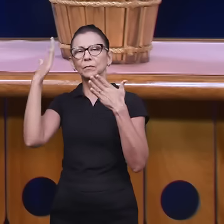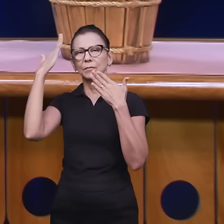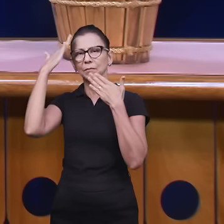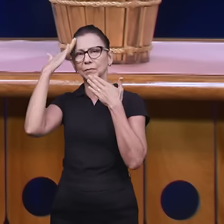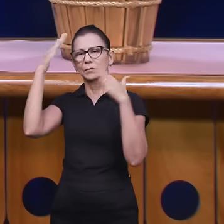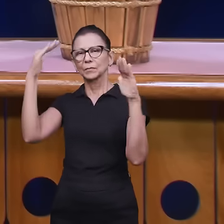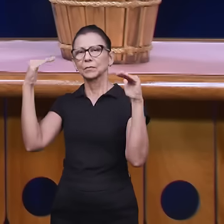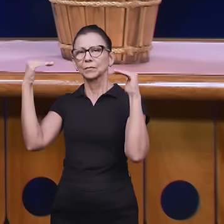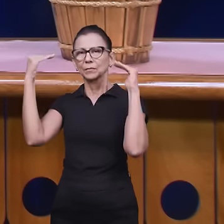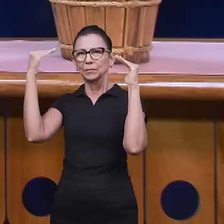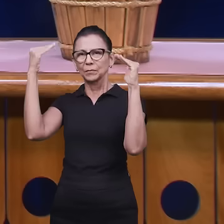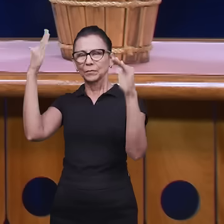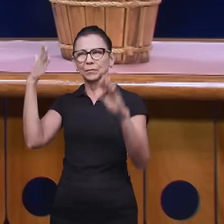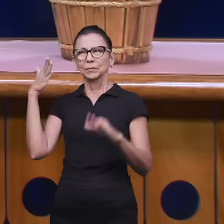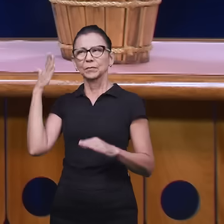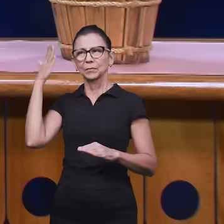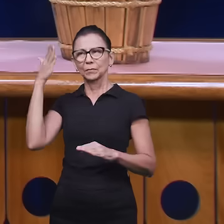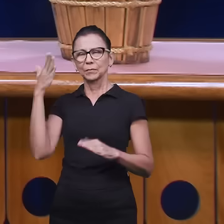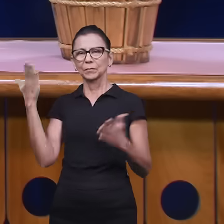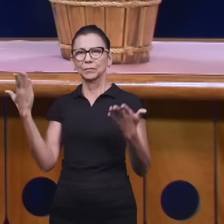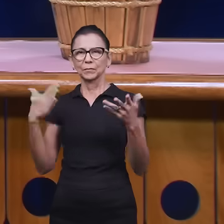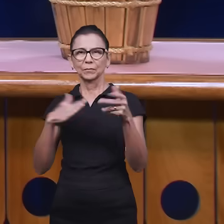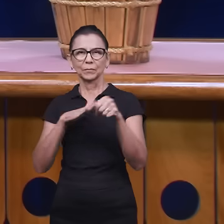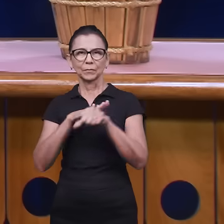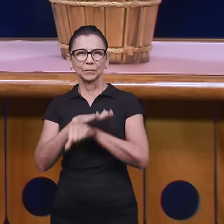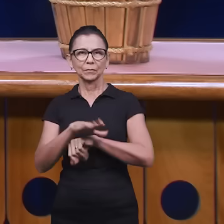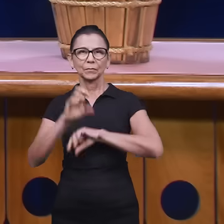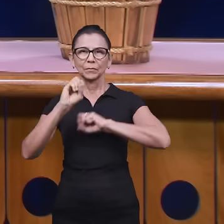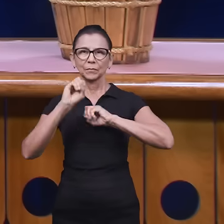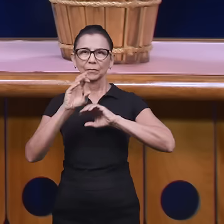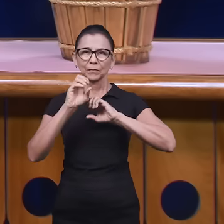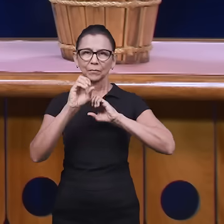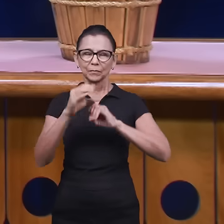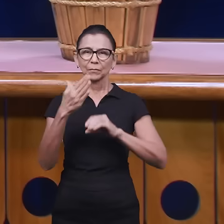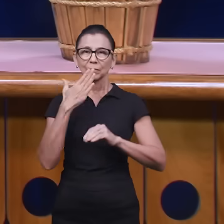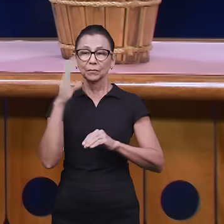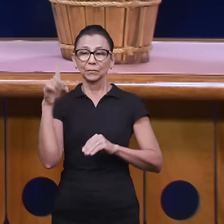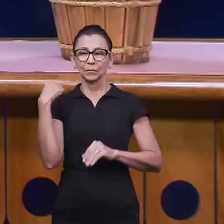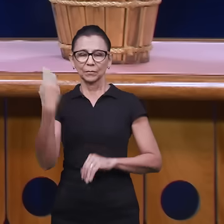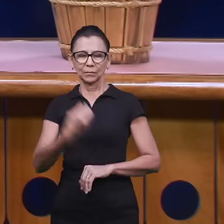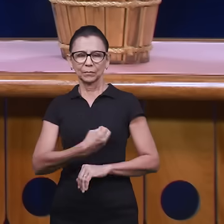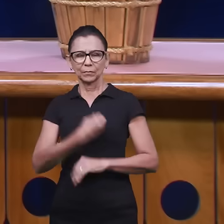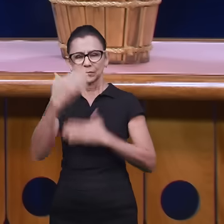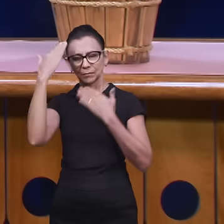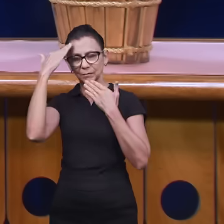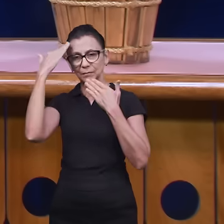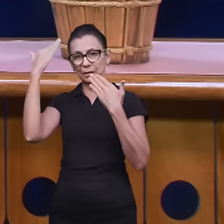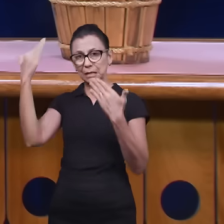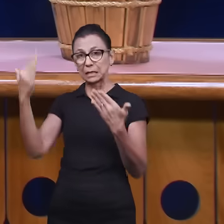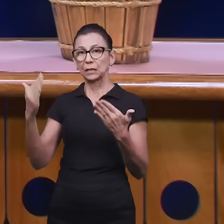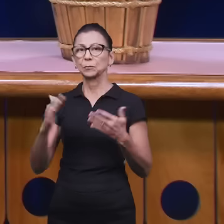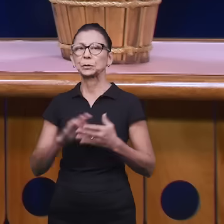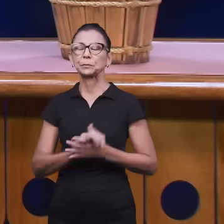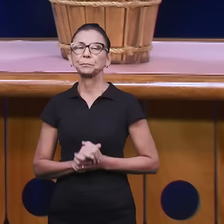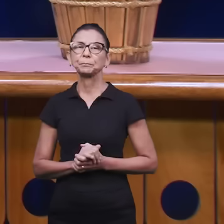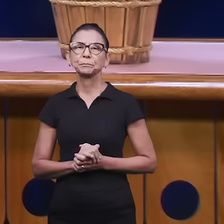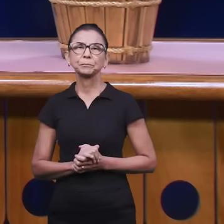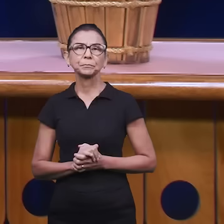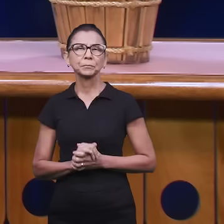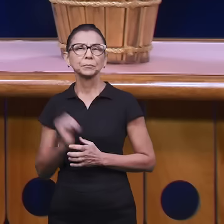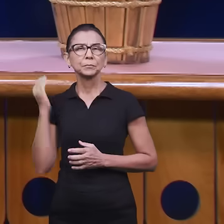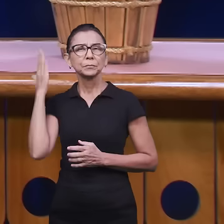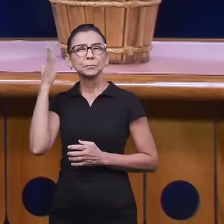te bendizemos pela tua palavra, pelo teu ensino, por aquilo que tu tens feito na nossa vida. Te glorificamos,